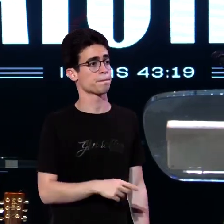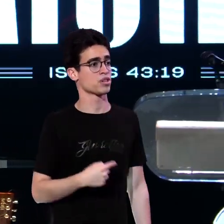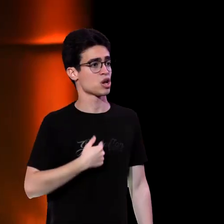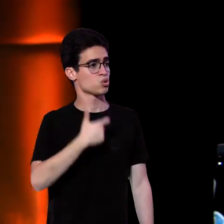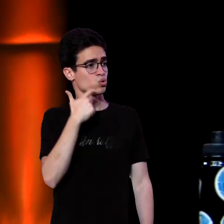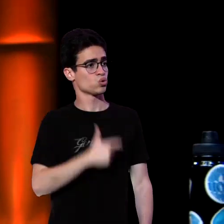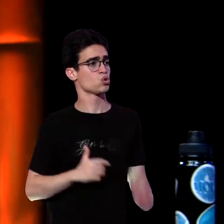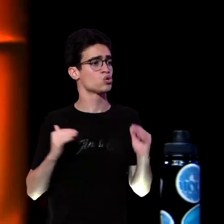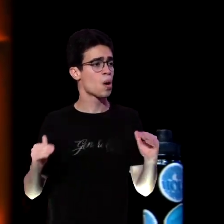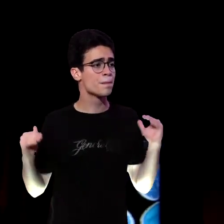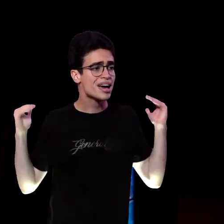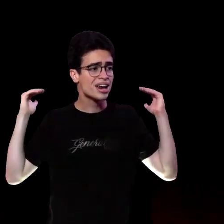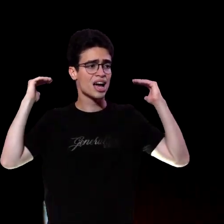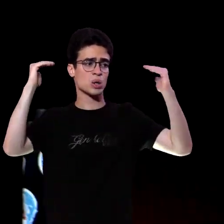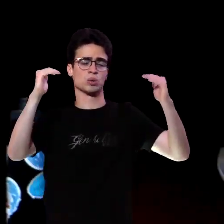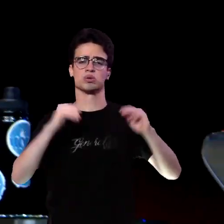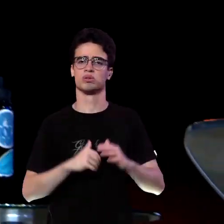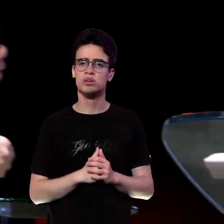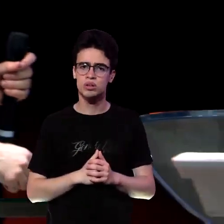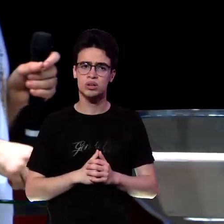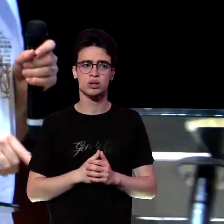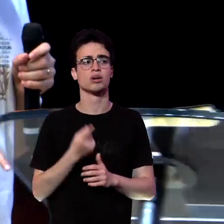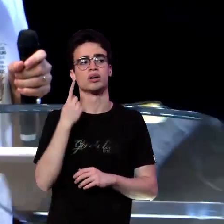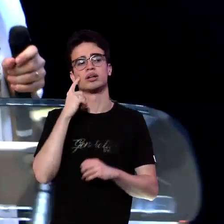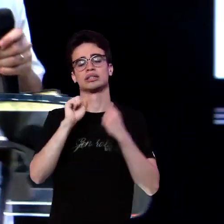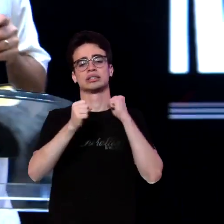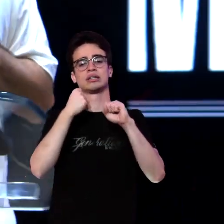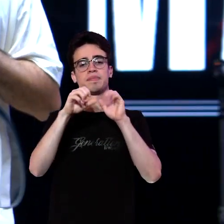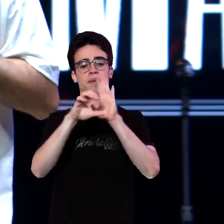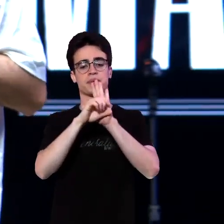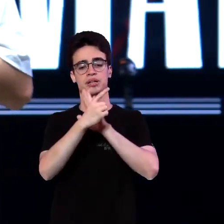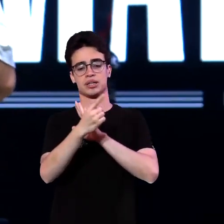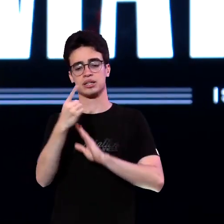fazendo. O Salmo 103 diz assim,